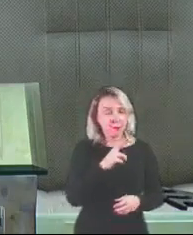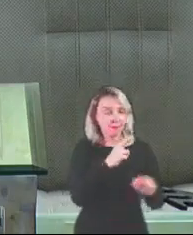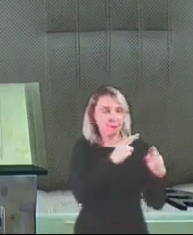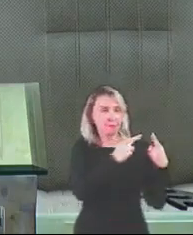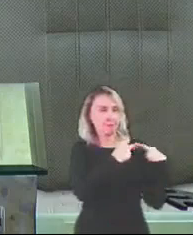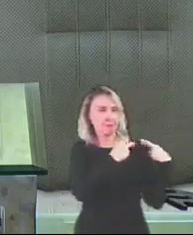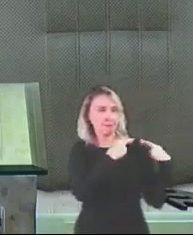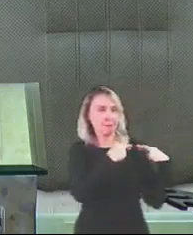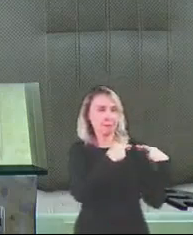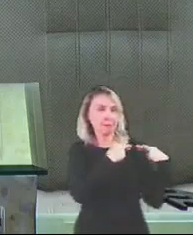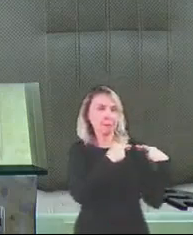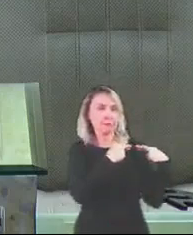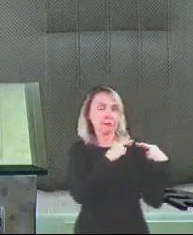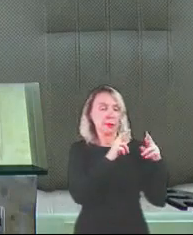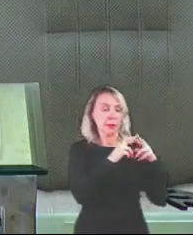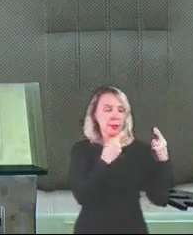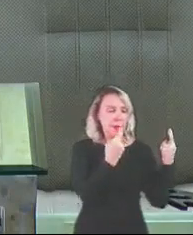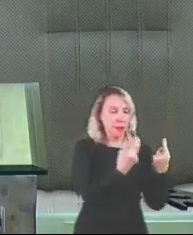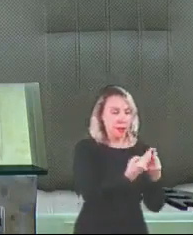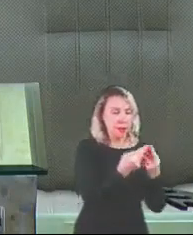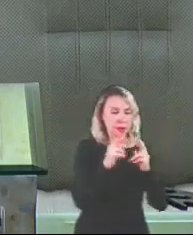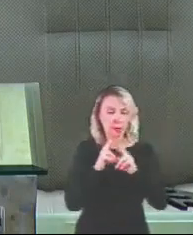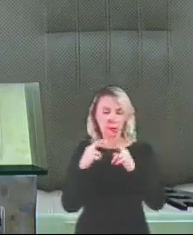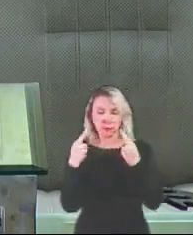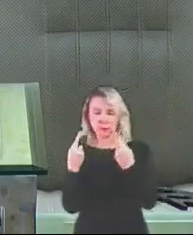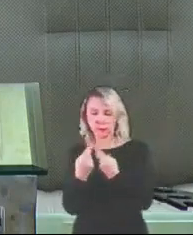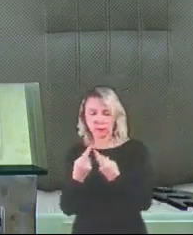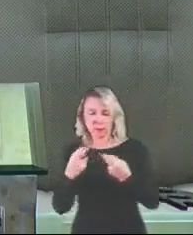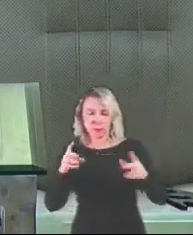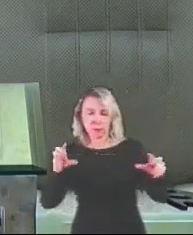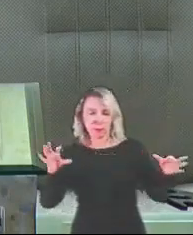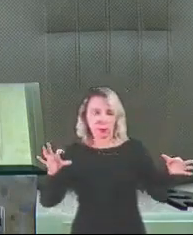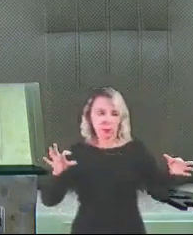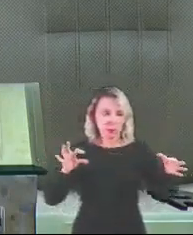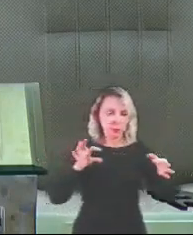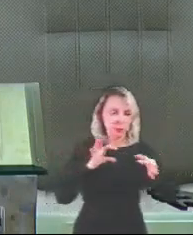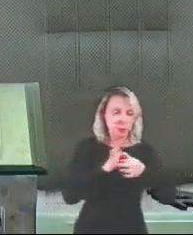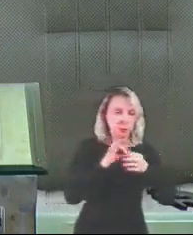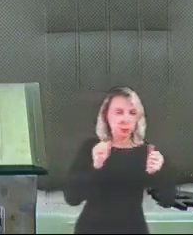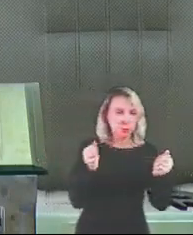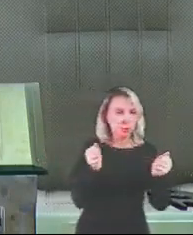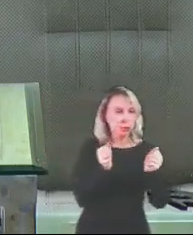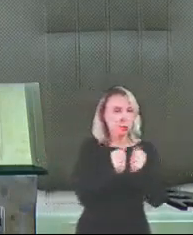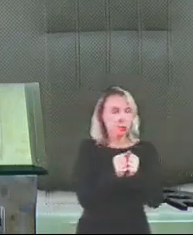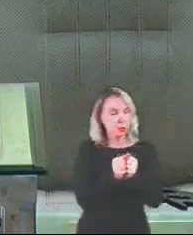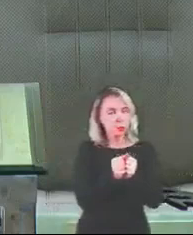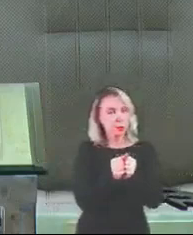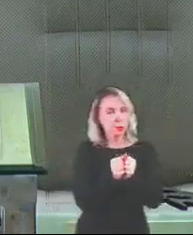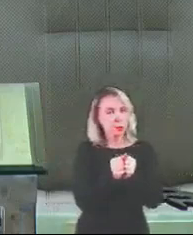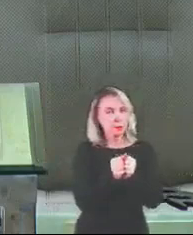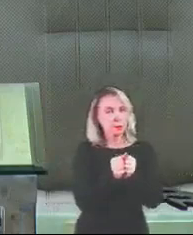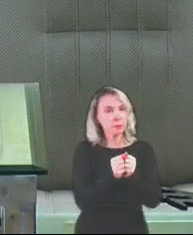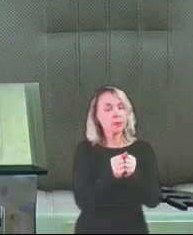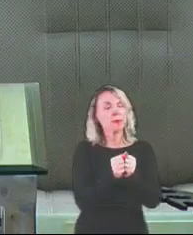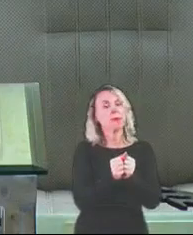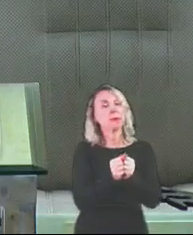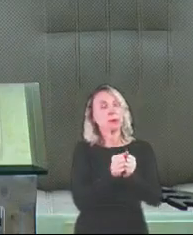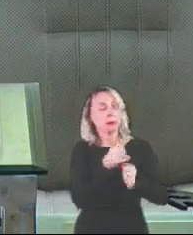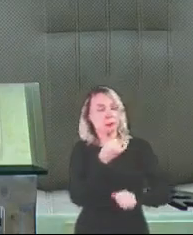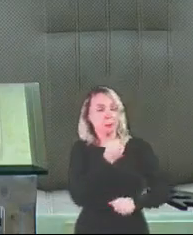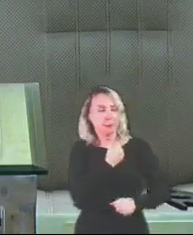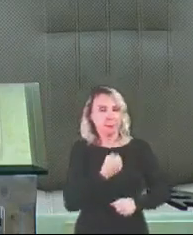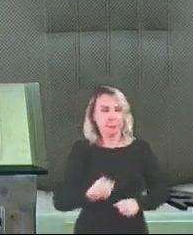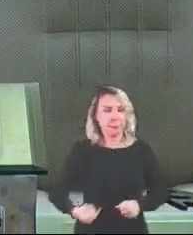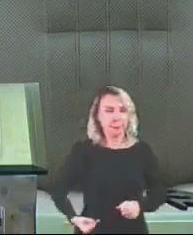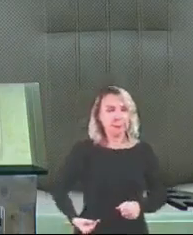Um homem que ainda não chegou na história, os anais não têm registro dele, mas Deus é o